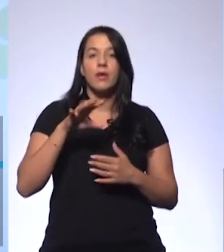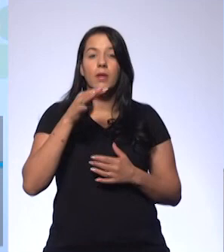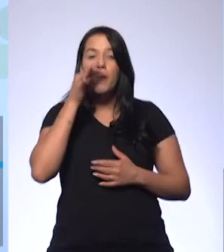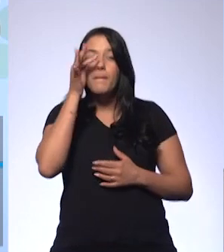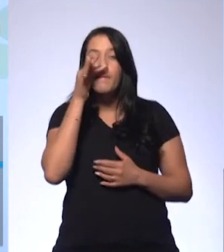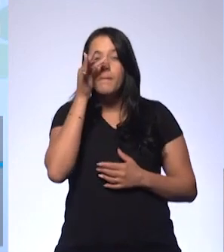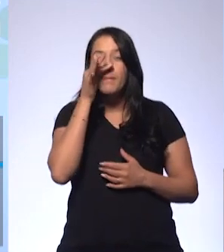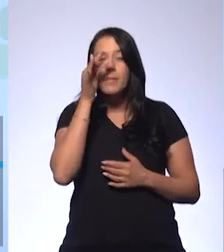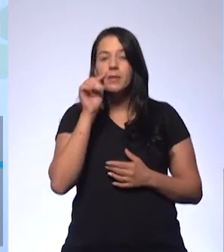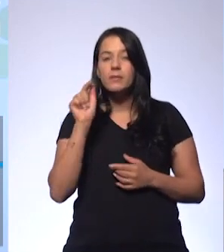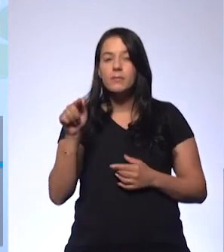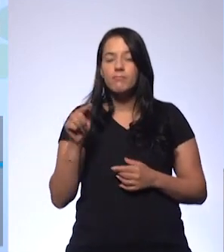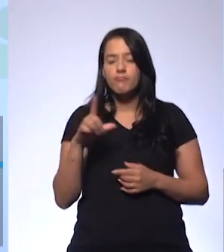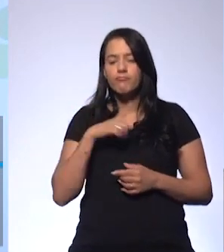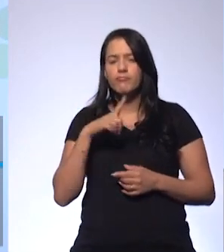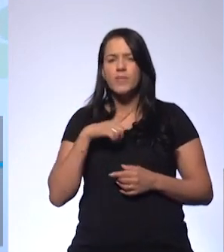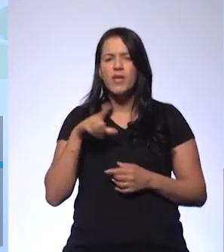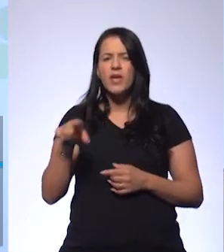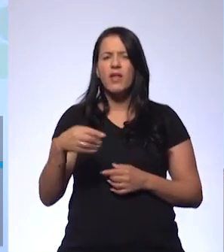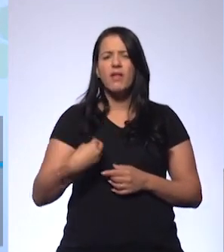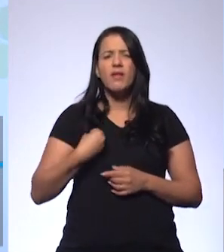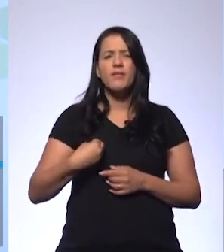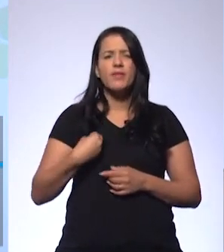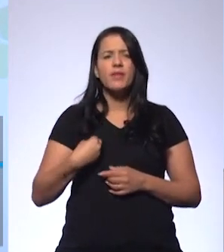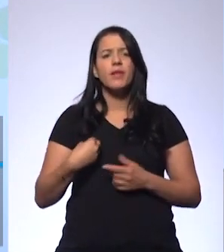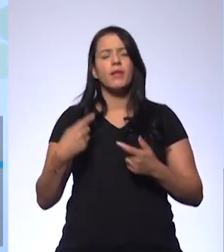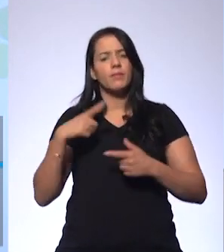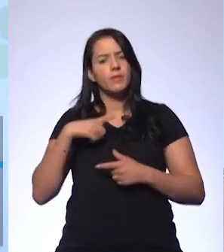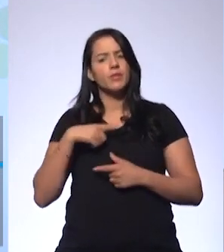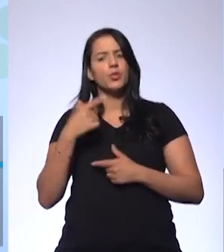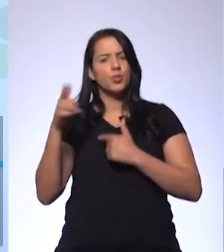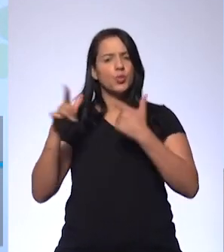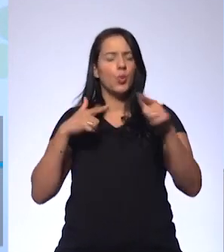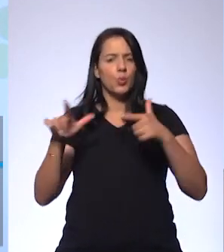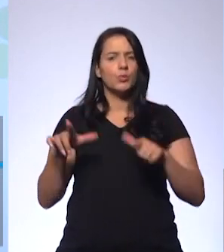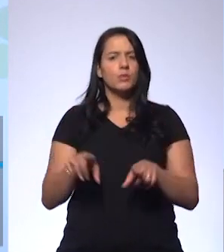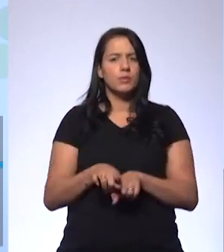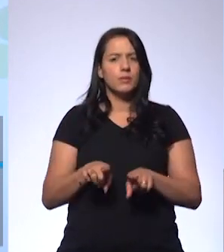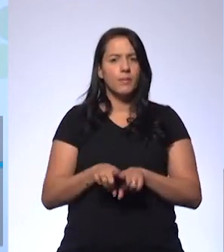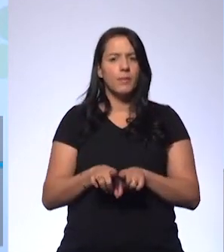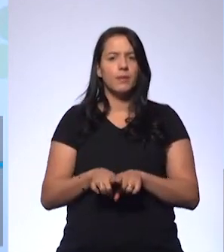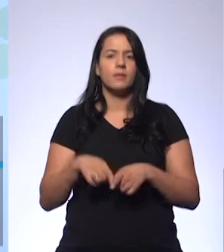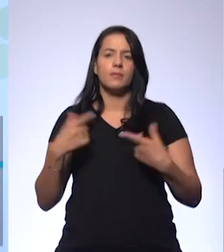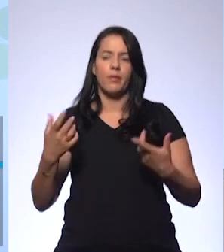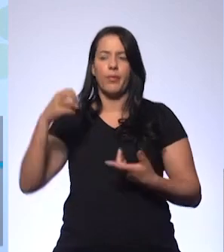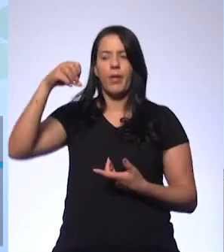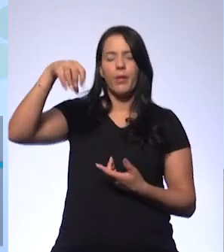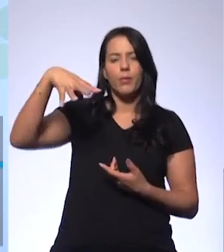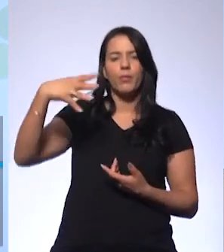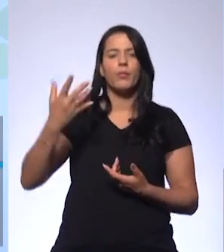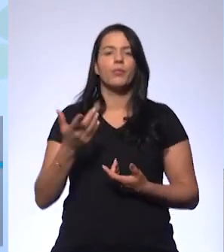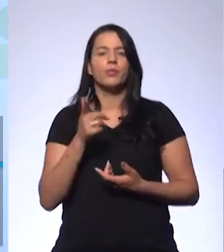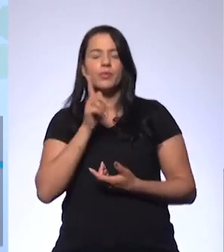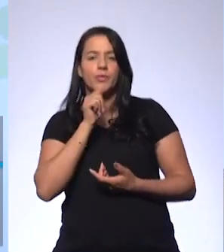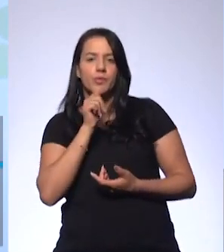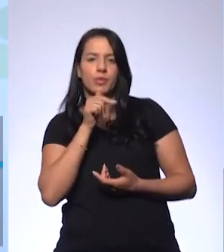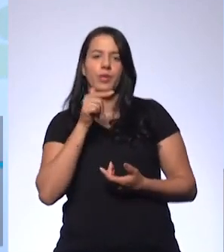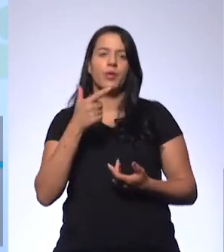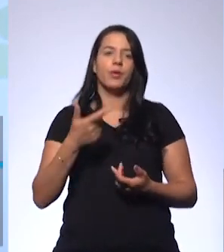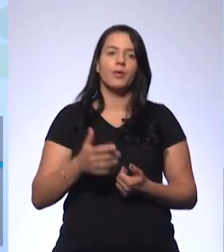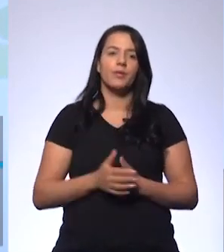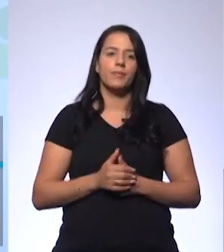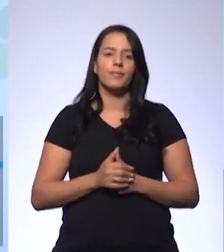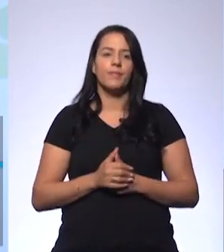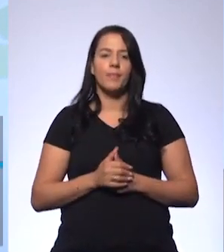que está ali, para aquela planta existir ali, ela depende de outros fatores também. Né? Então, tanto da luminosidade, de água,